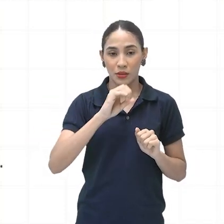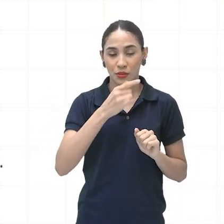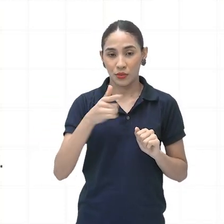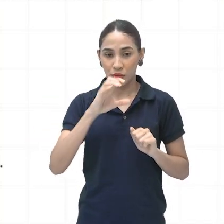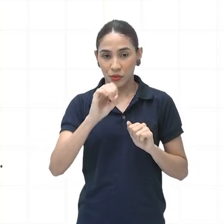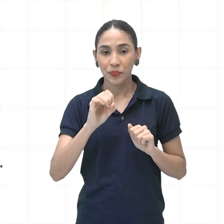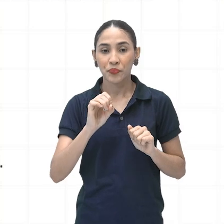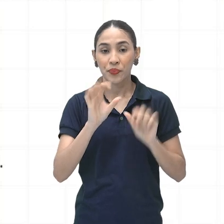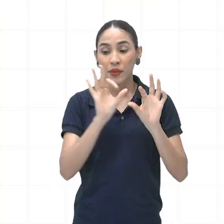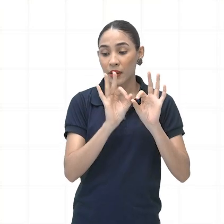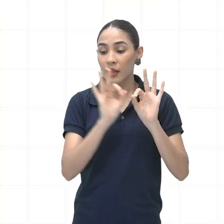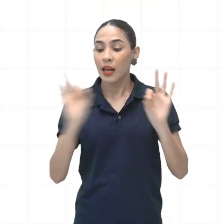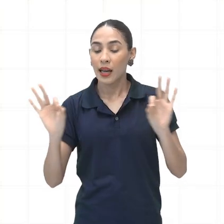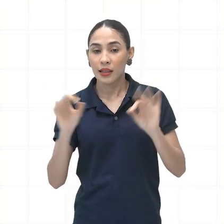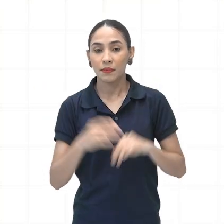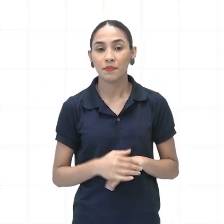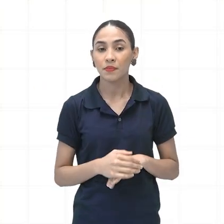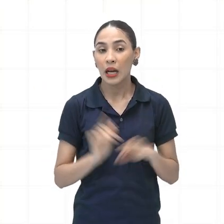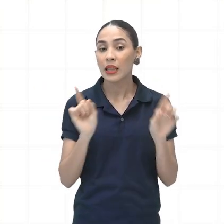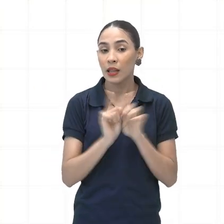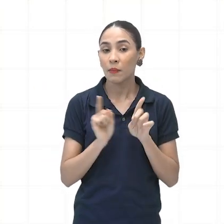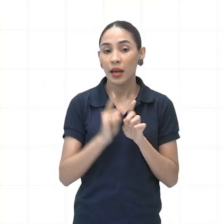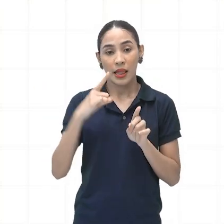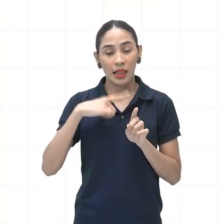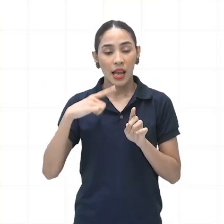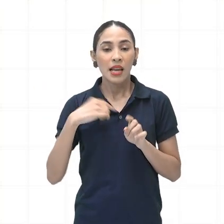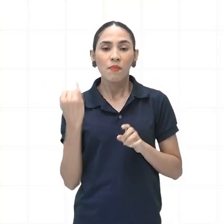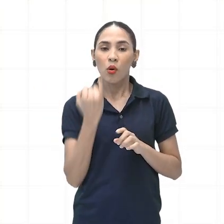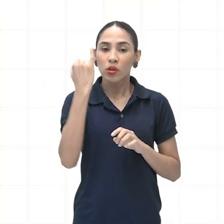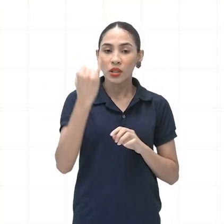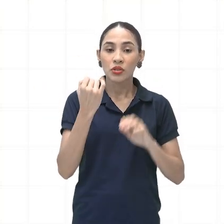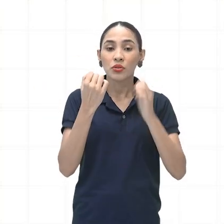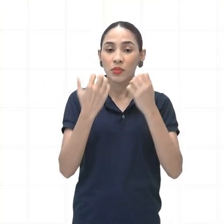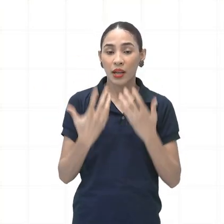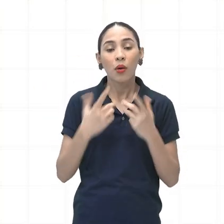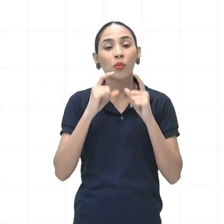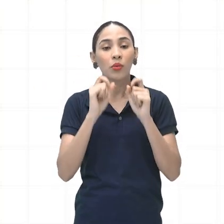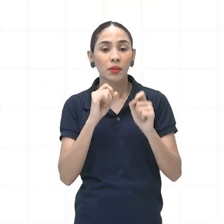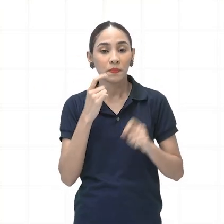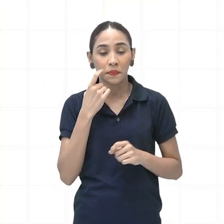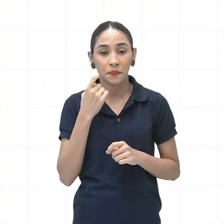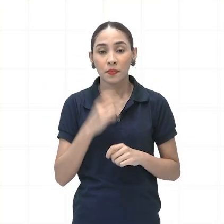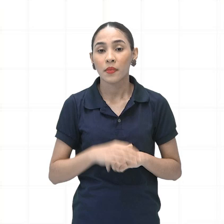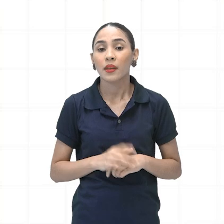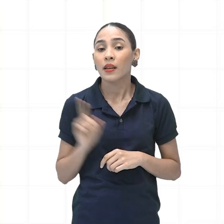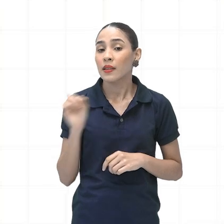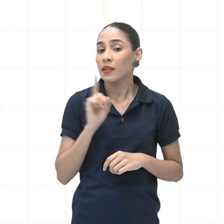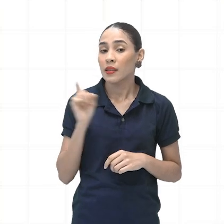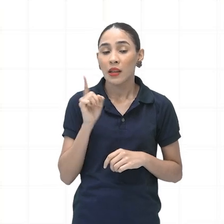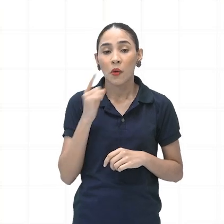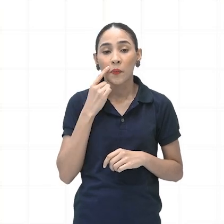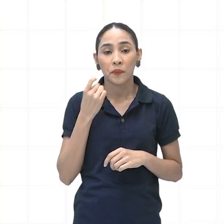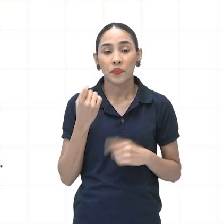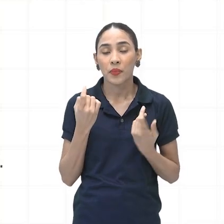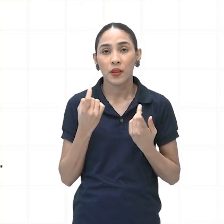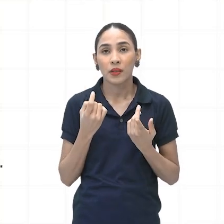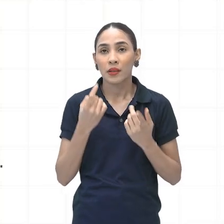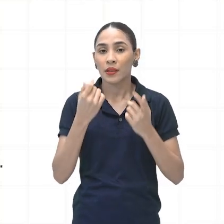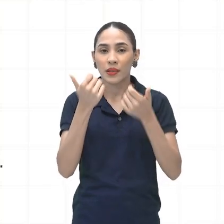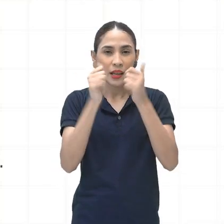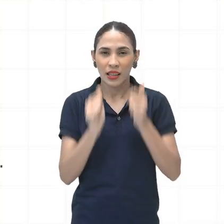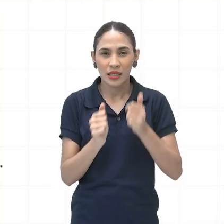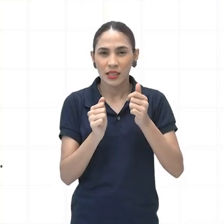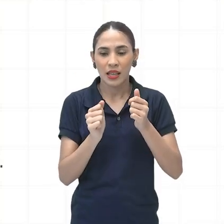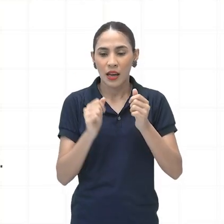Através de uma reta. E também tem uma observação importante aqui na questão, é que ele não considera a correnteza da água, né? Porque